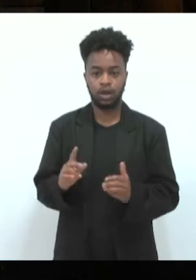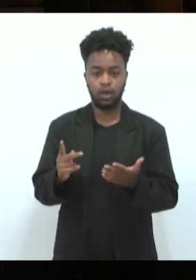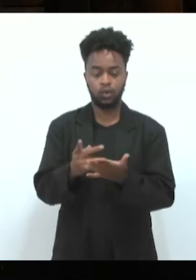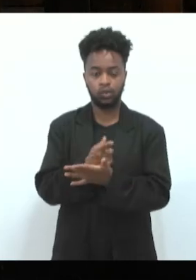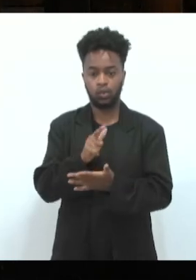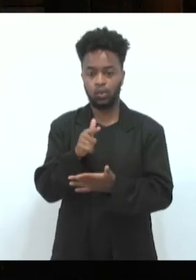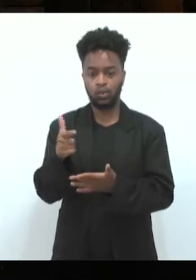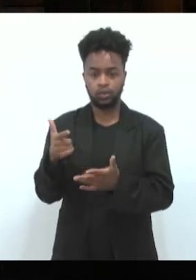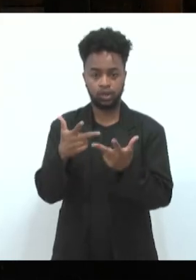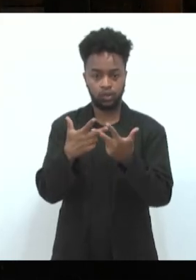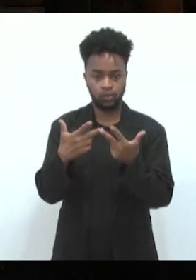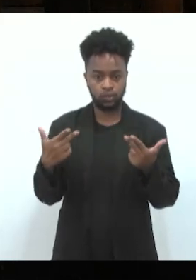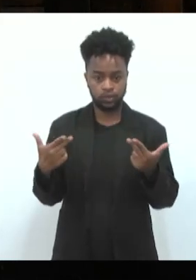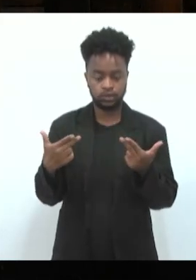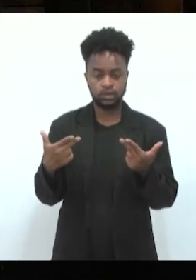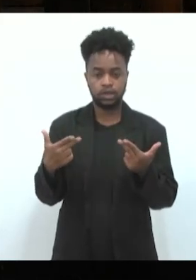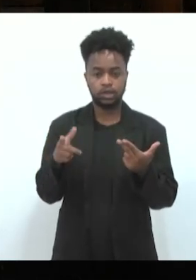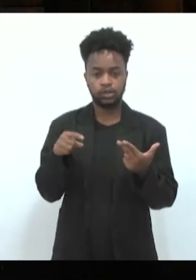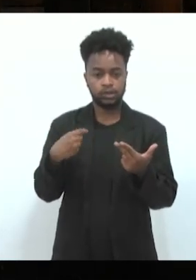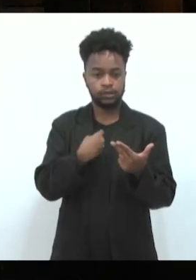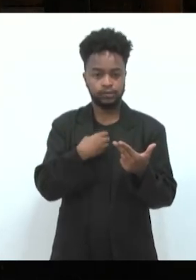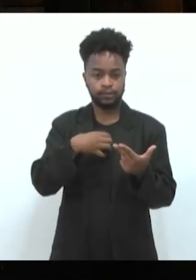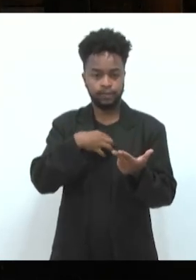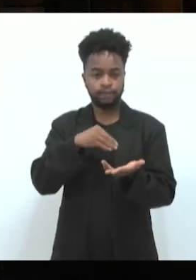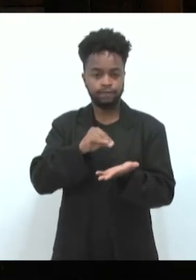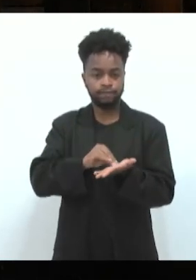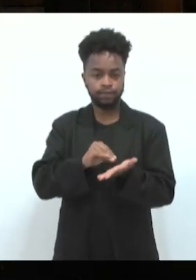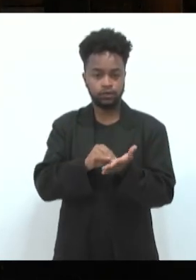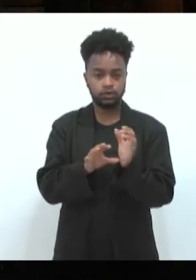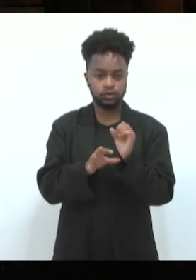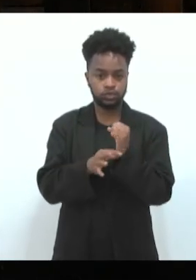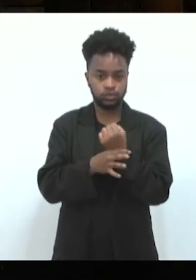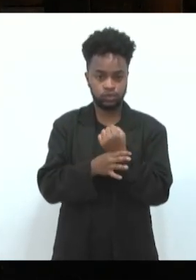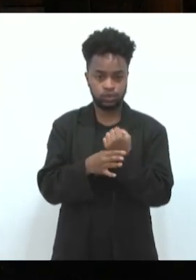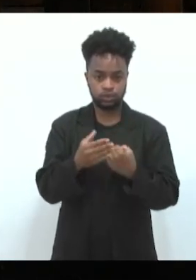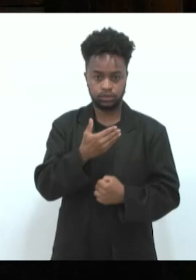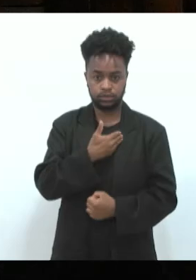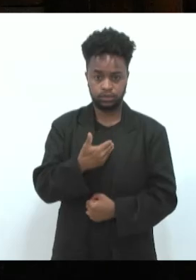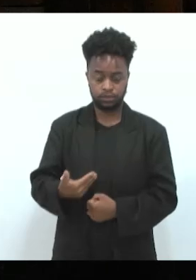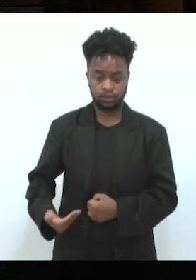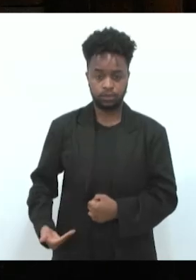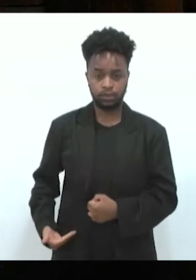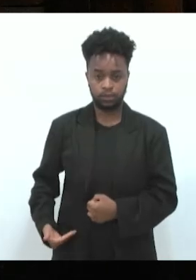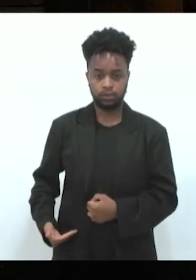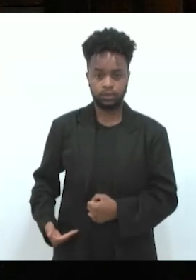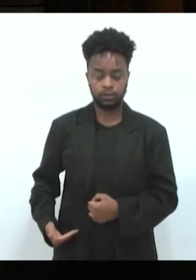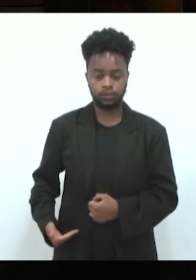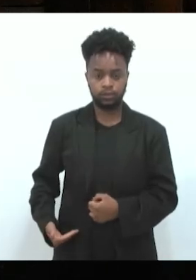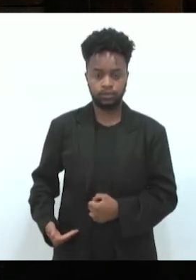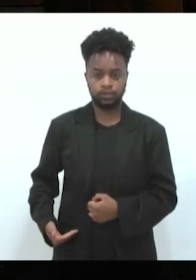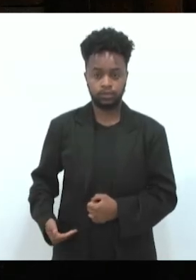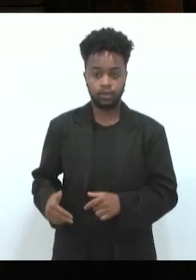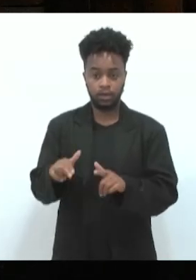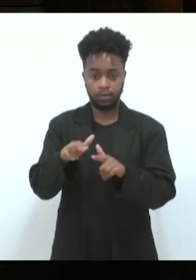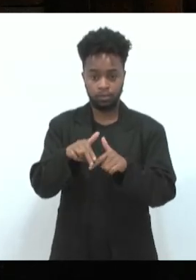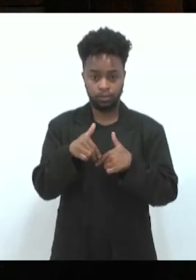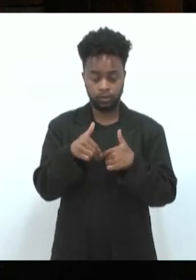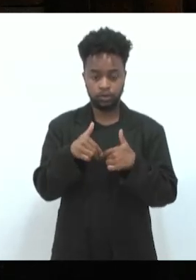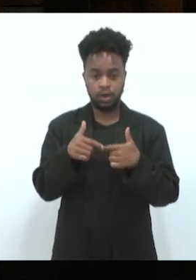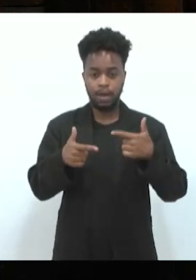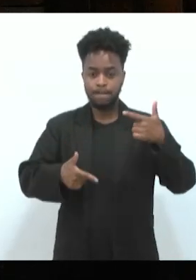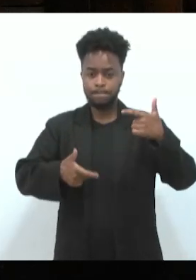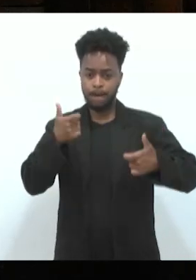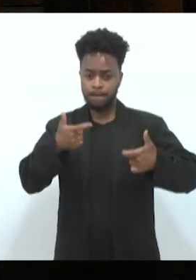insegurança pública que vive a população fluminense, função da troca de tiros